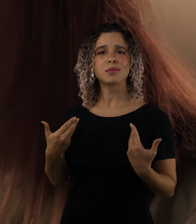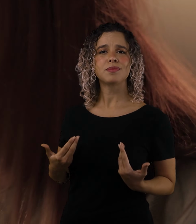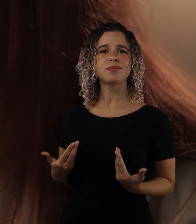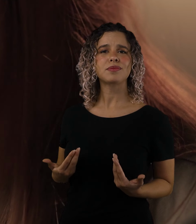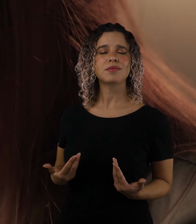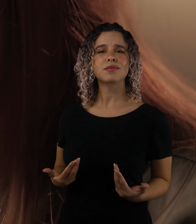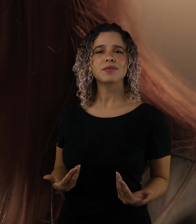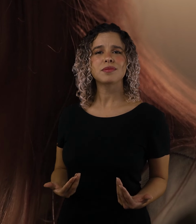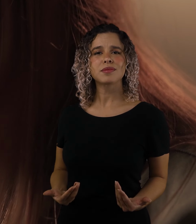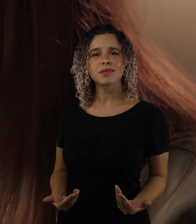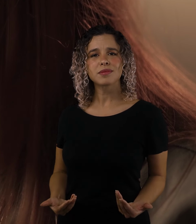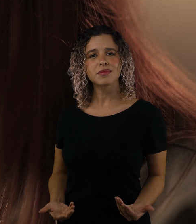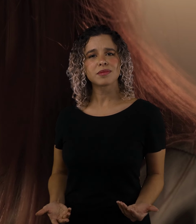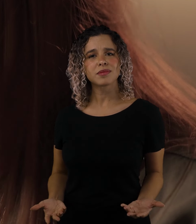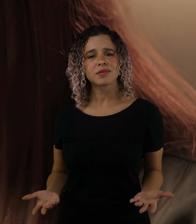like me.